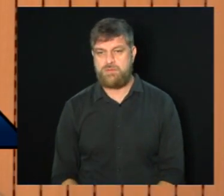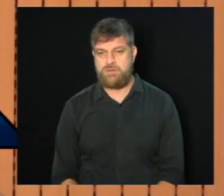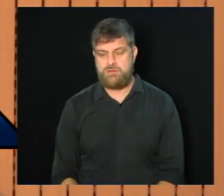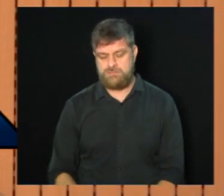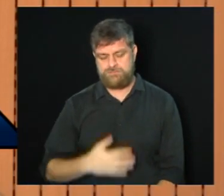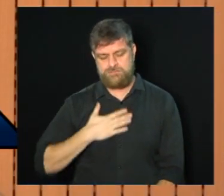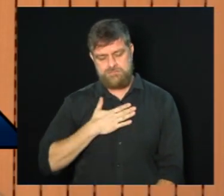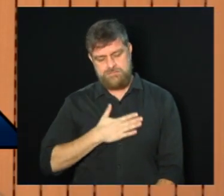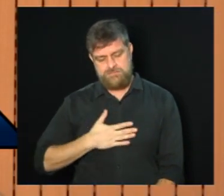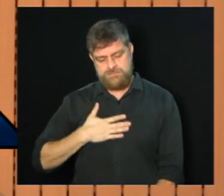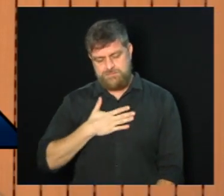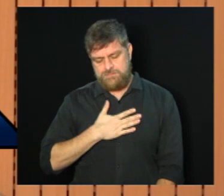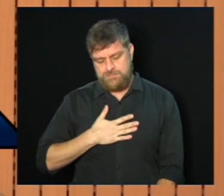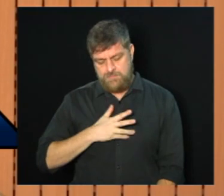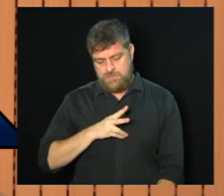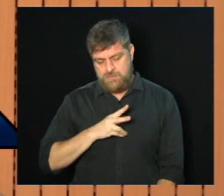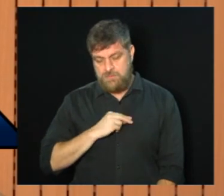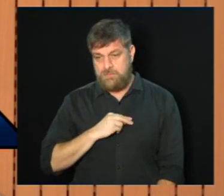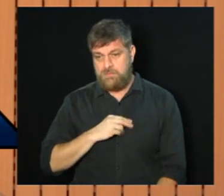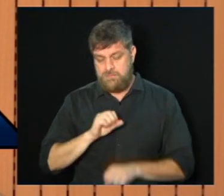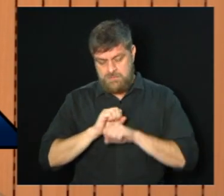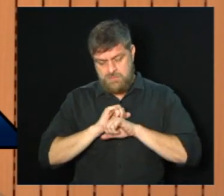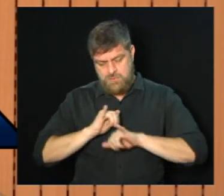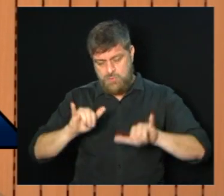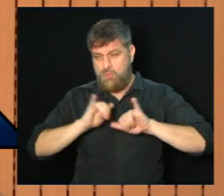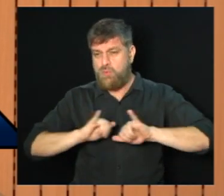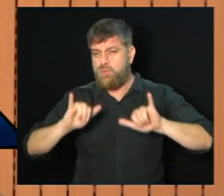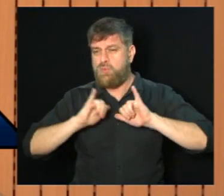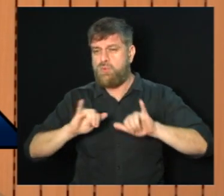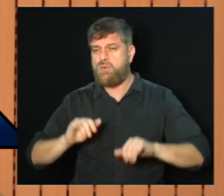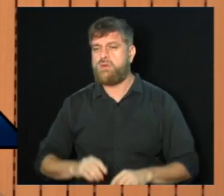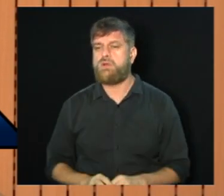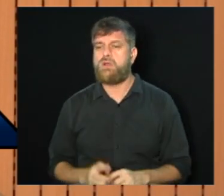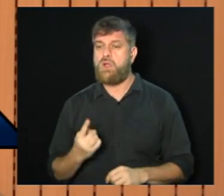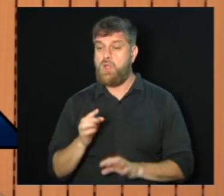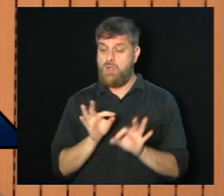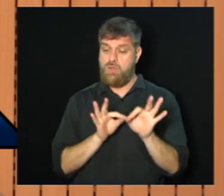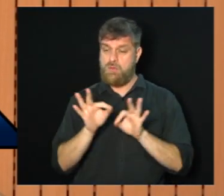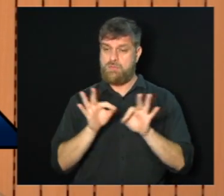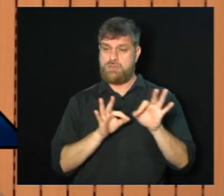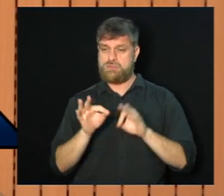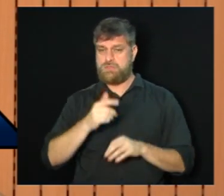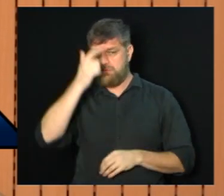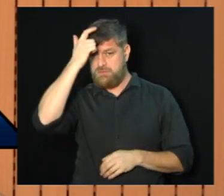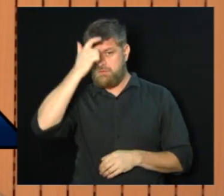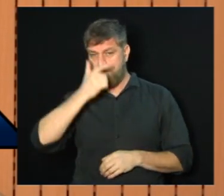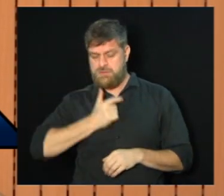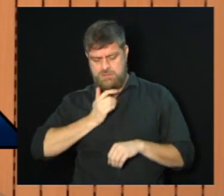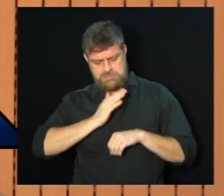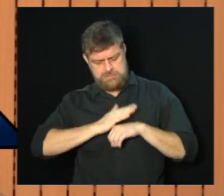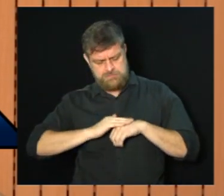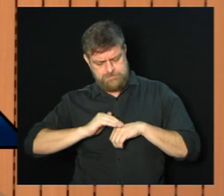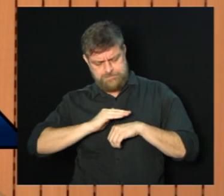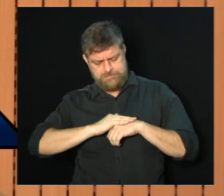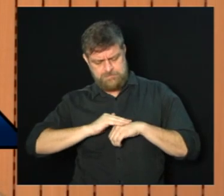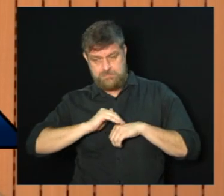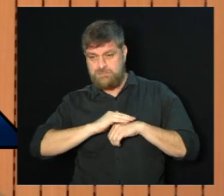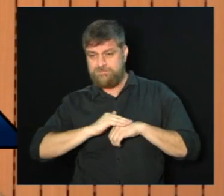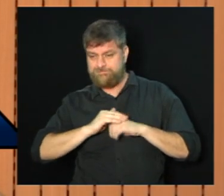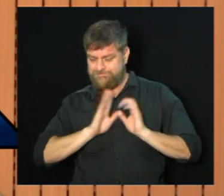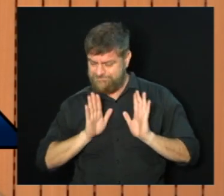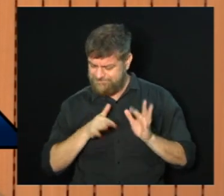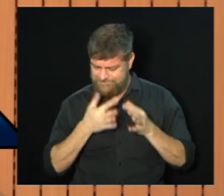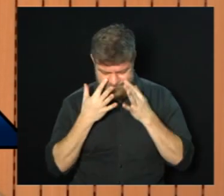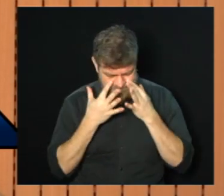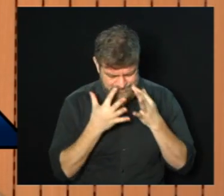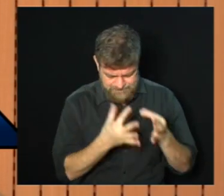sinto bem poder falar de um projeto de que eu trato com muito carinho, né? Um projeto